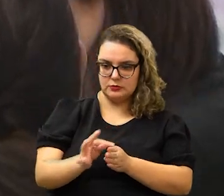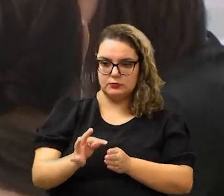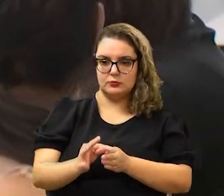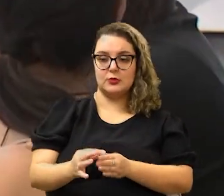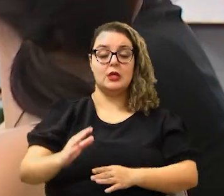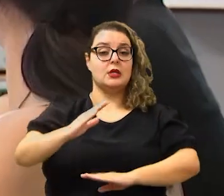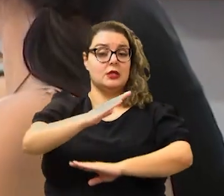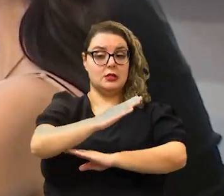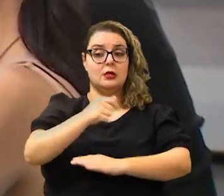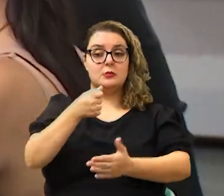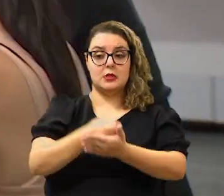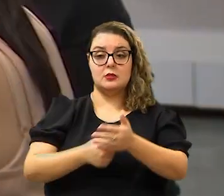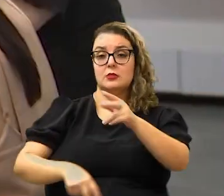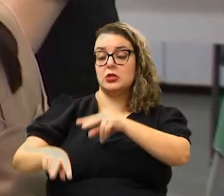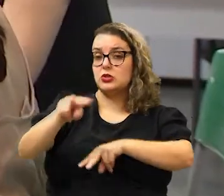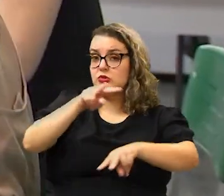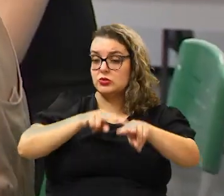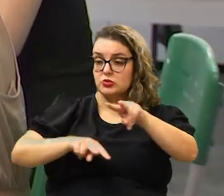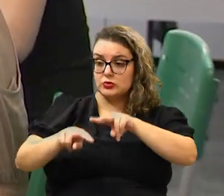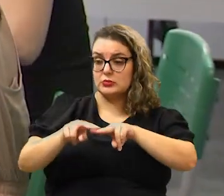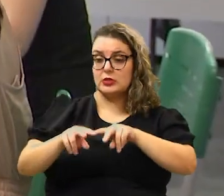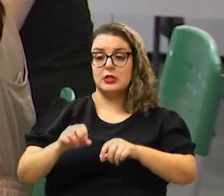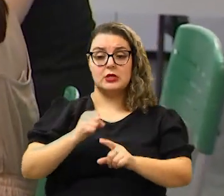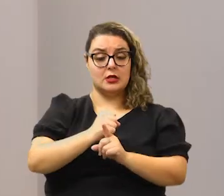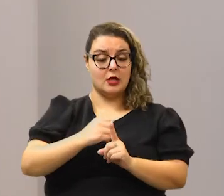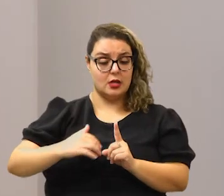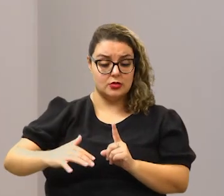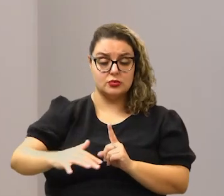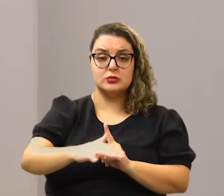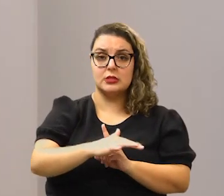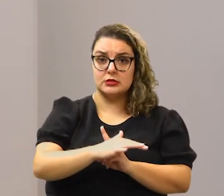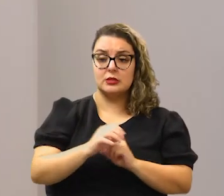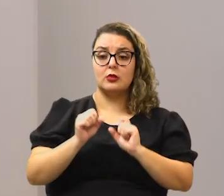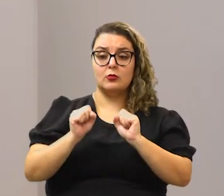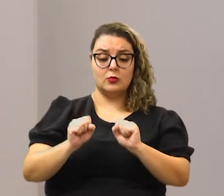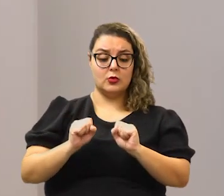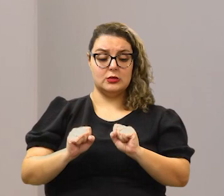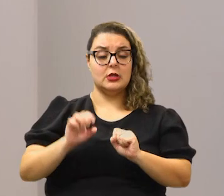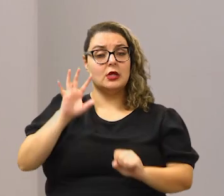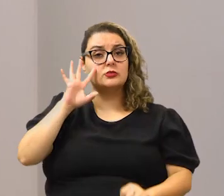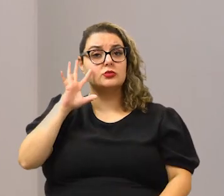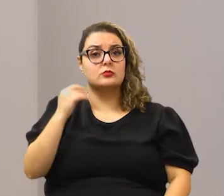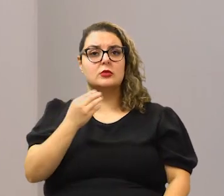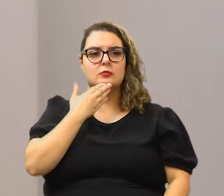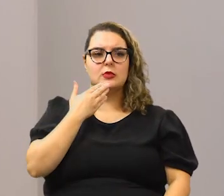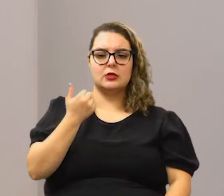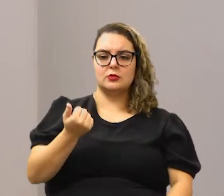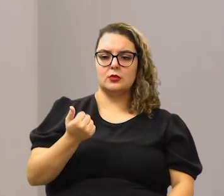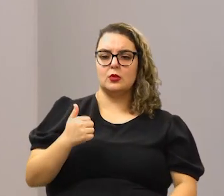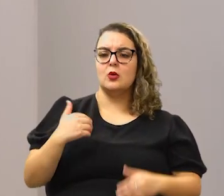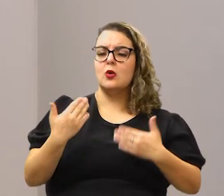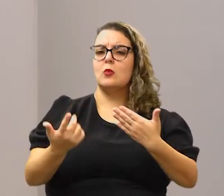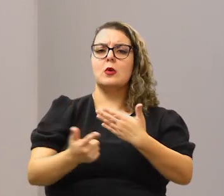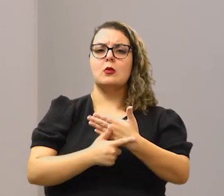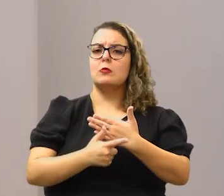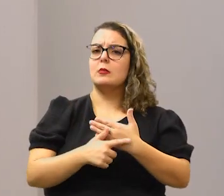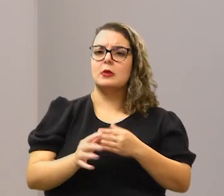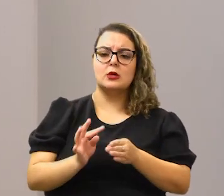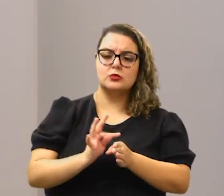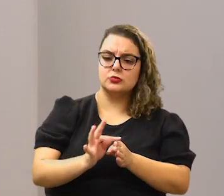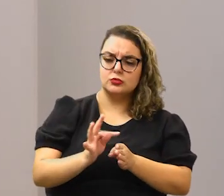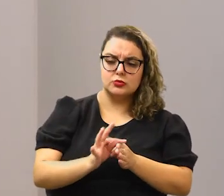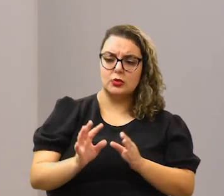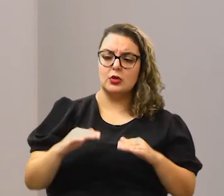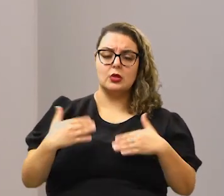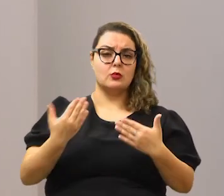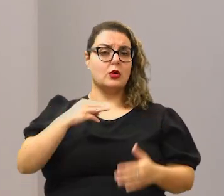Conselho Tutelar e qual é a missão dos conselheiros tutelares em defesa dos direitos das nossas crianças e adolescentes. É